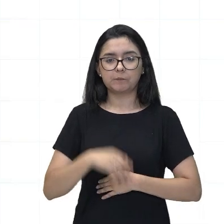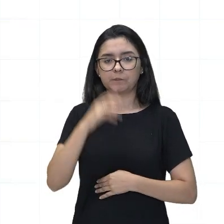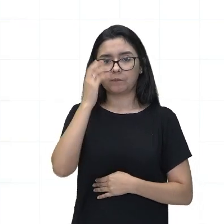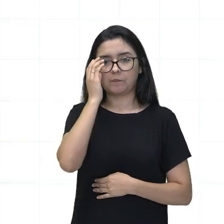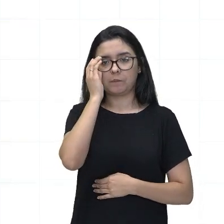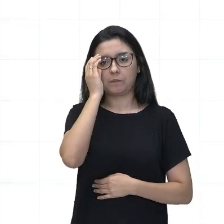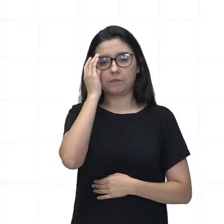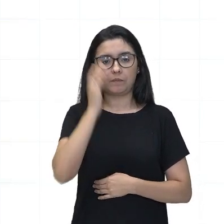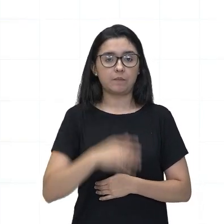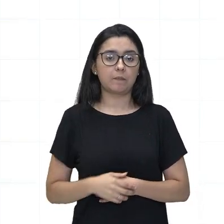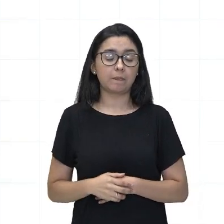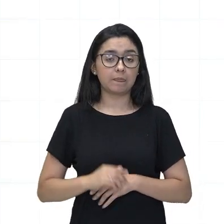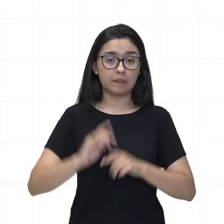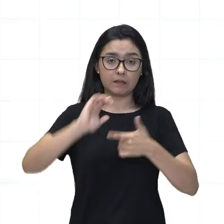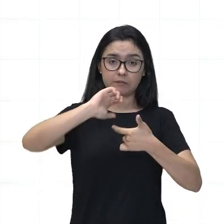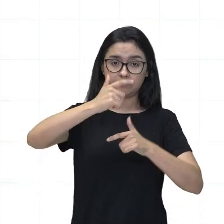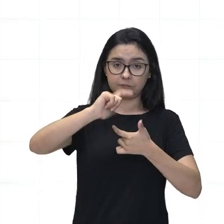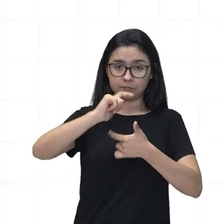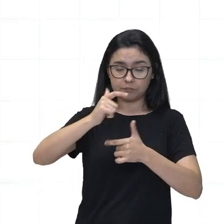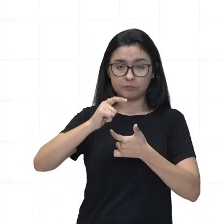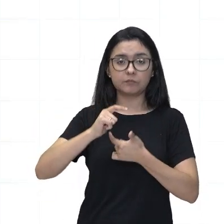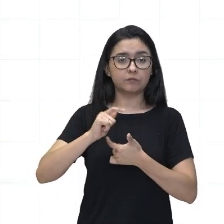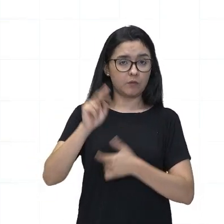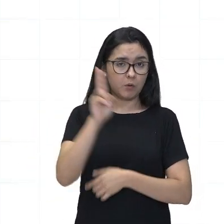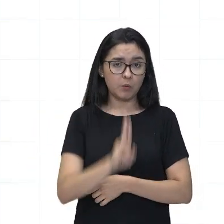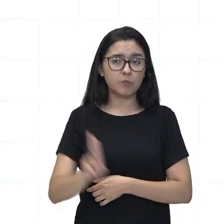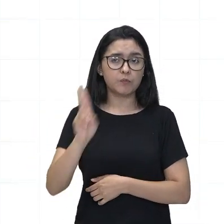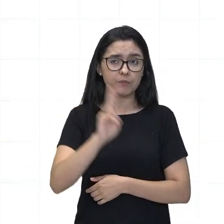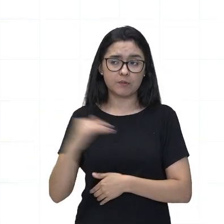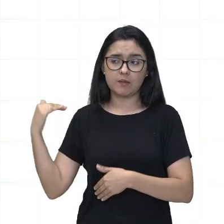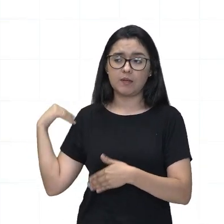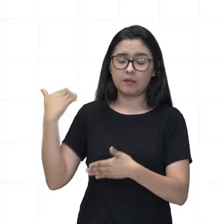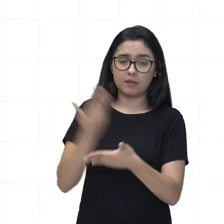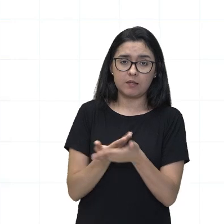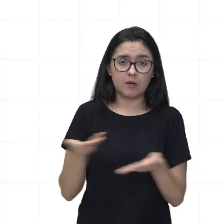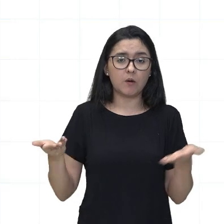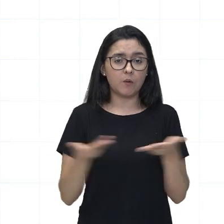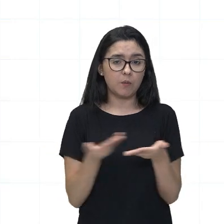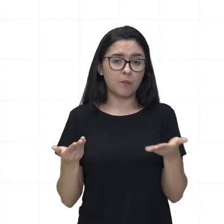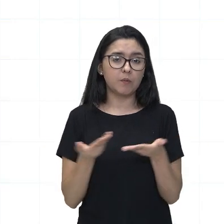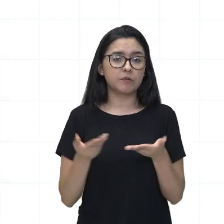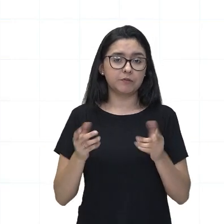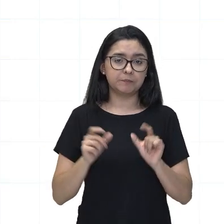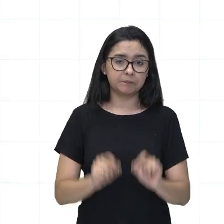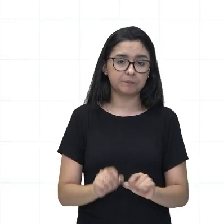Então, as formas geométricas são utilizadas ainda hoje por uma